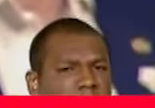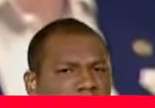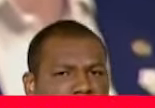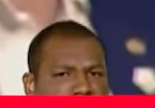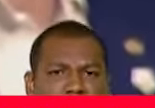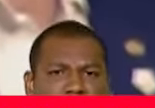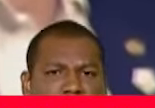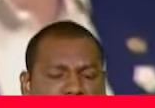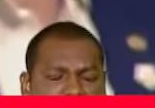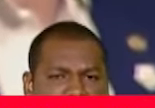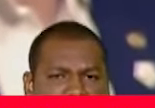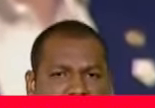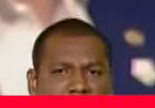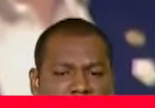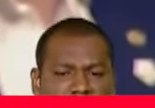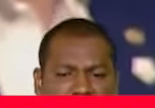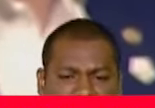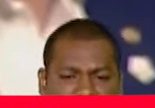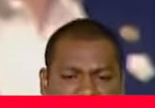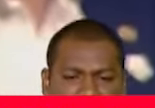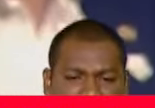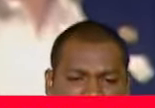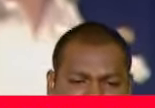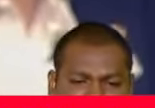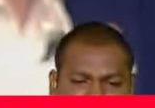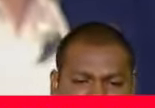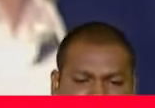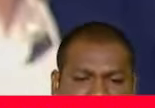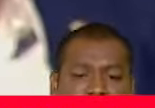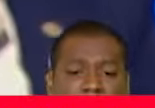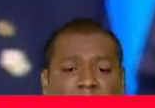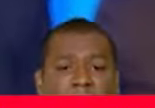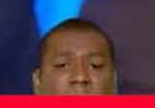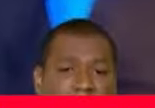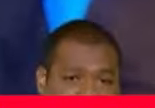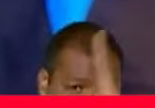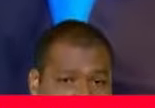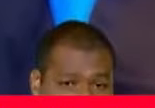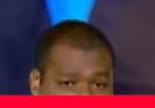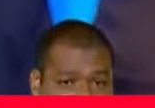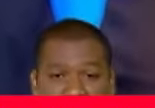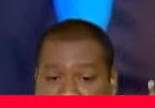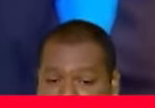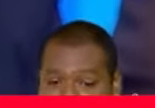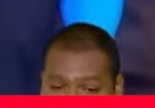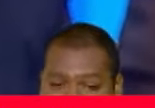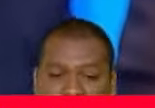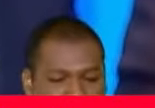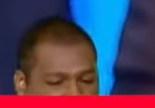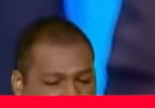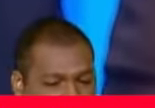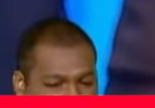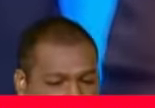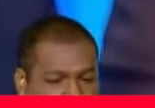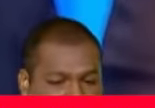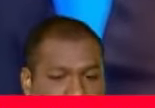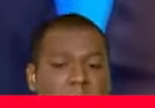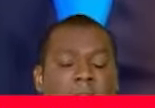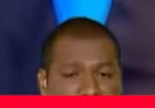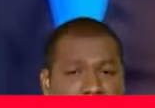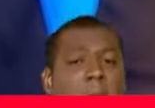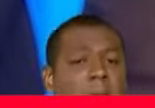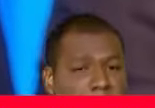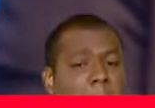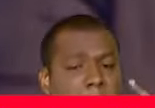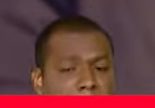o Brasil costuma ter alguns tipos de político diferenciado. Tem um tipo de